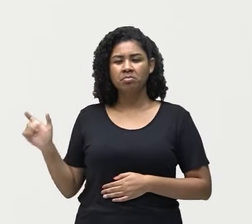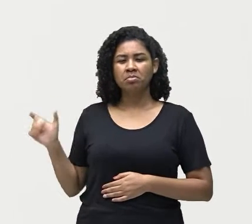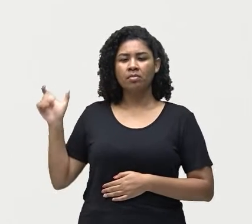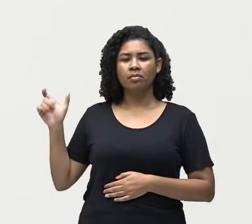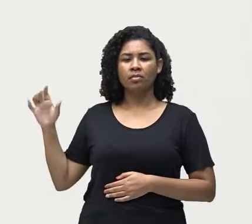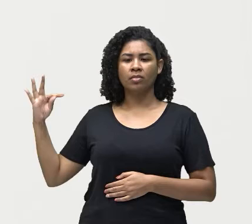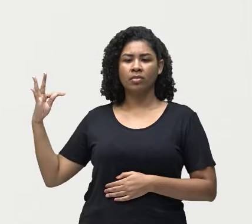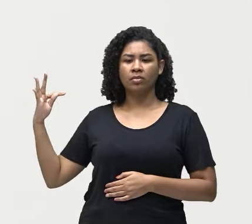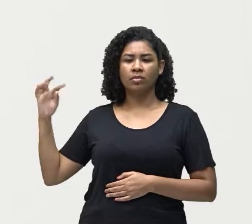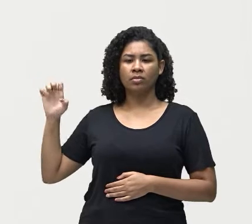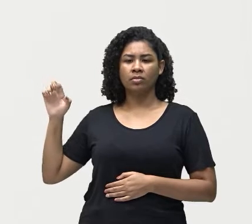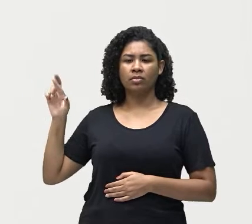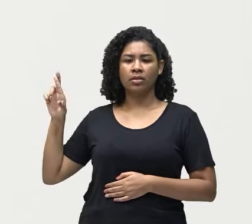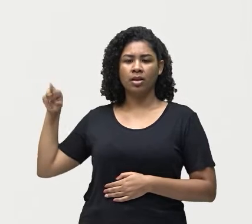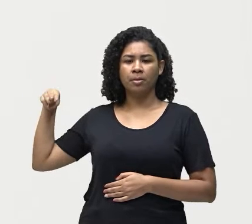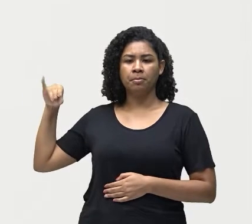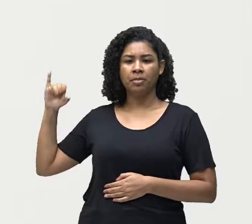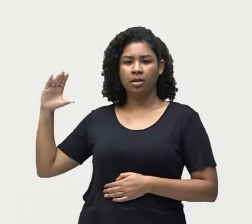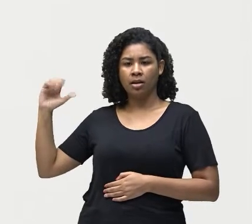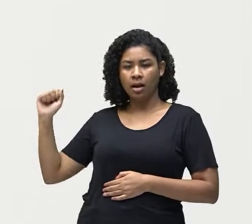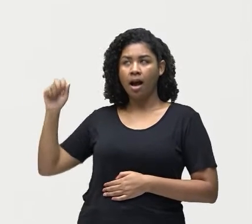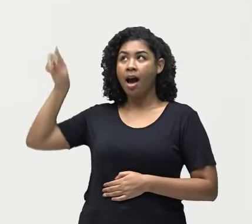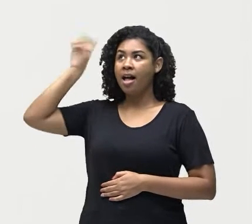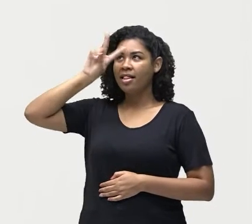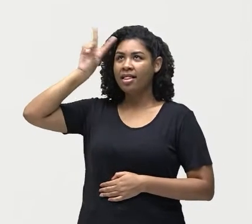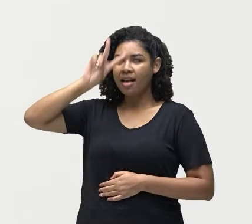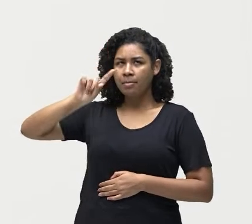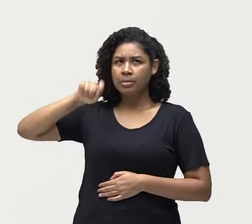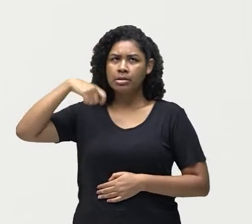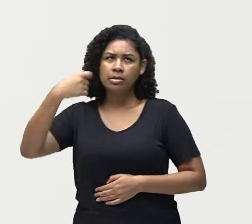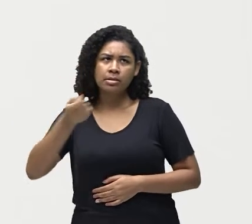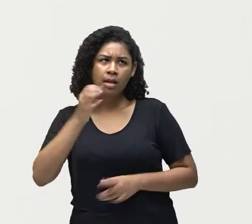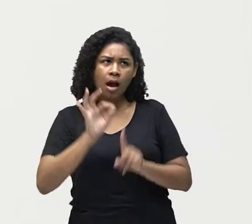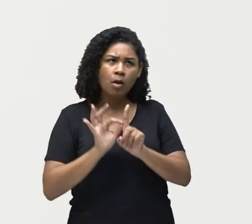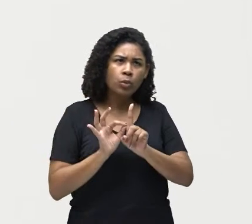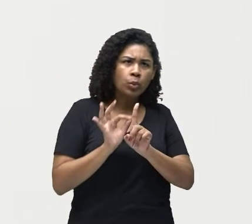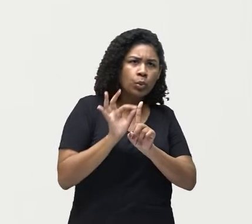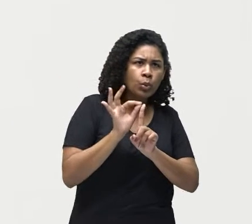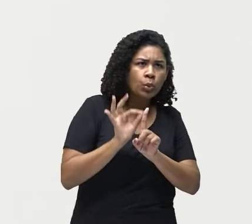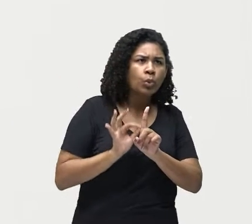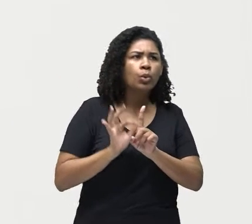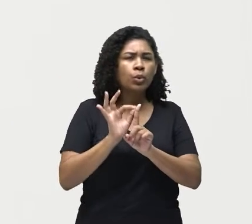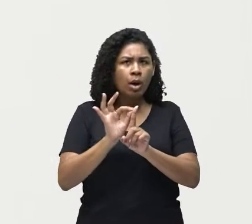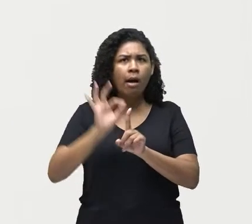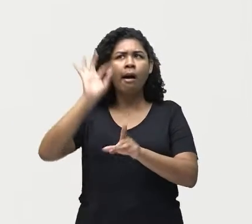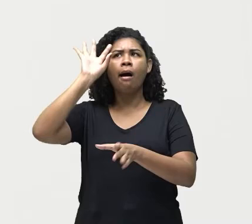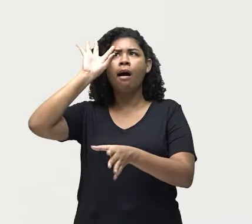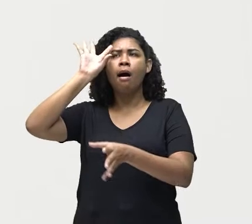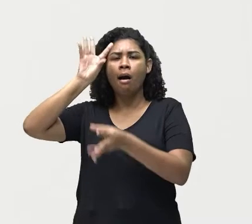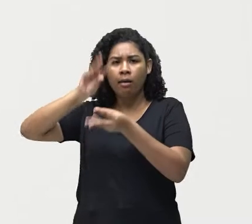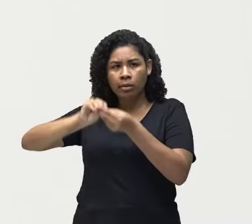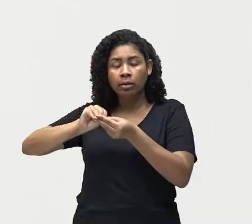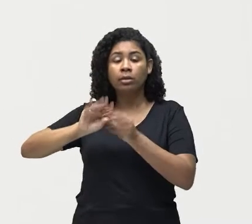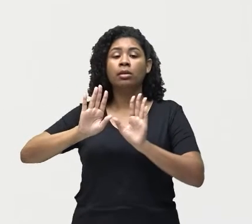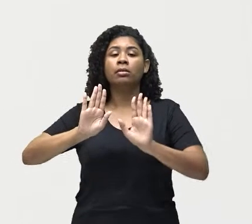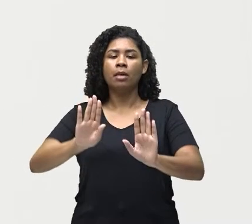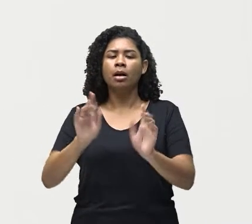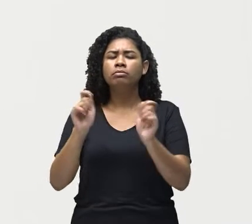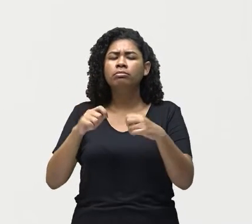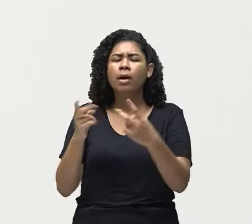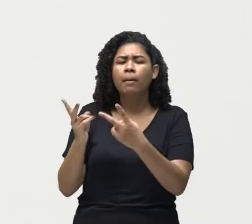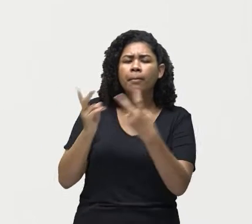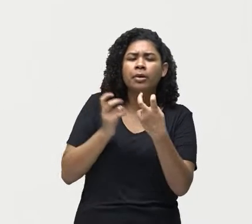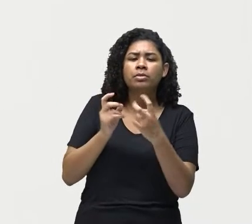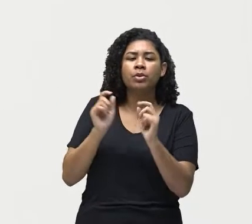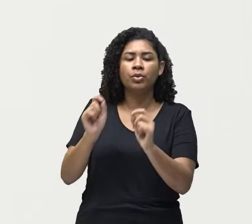já lembra de temperatura, já lembra de calor para fazer associações. Né? Então, a gente consegue observar o quê? Que